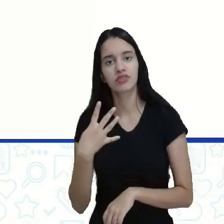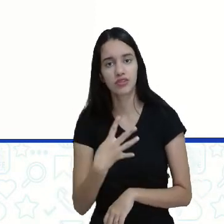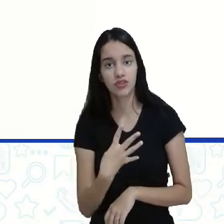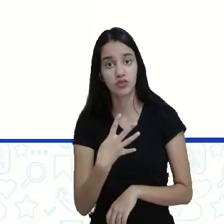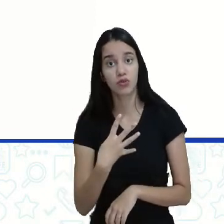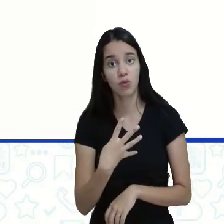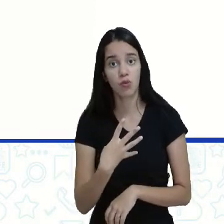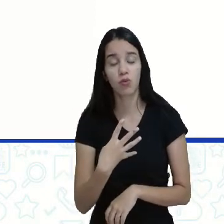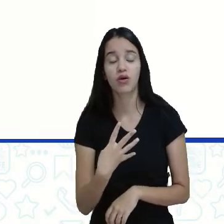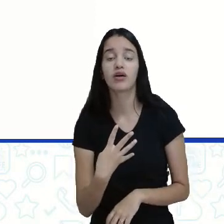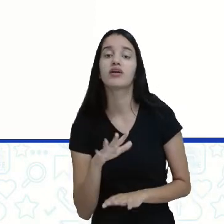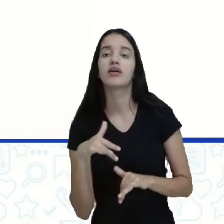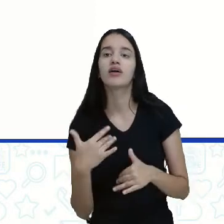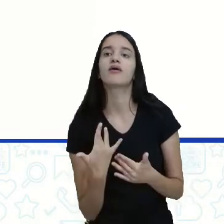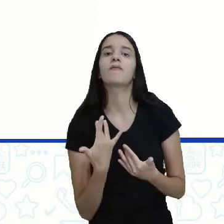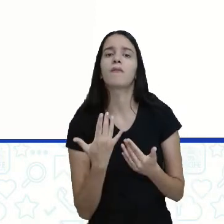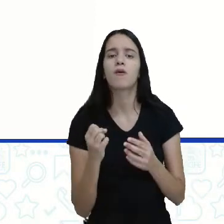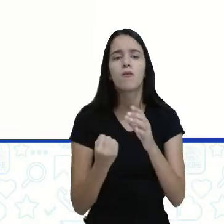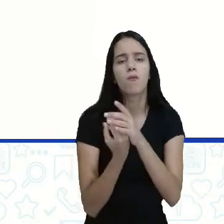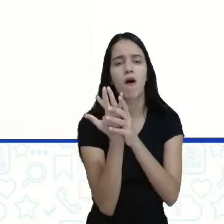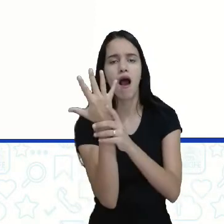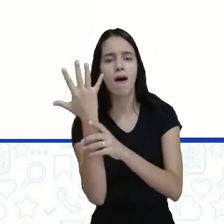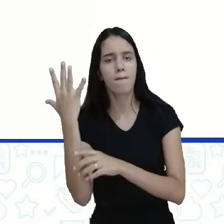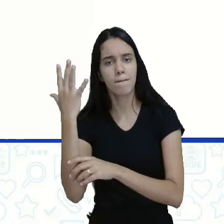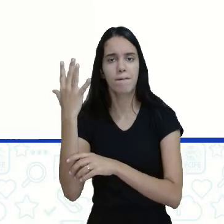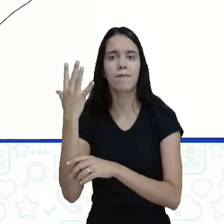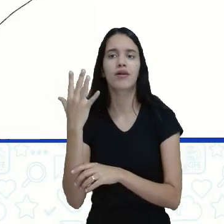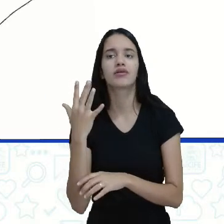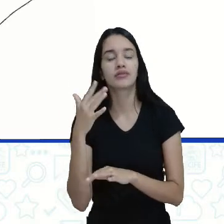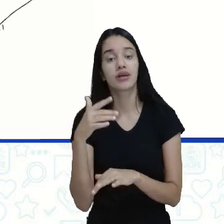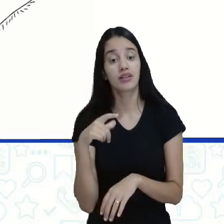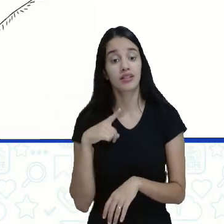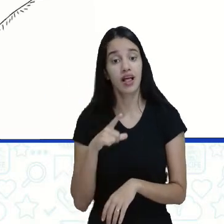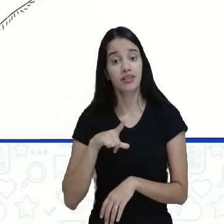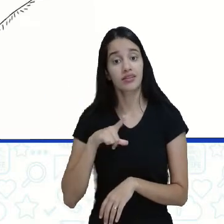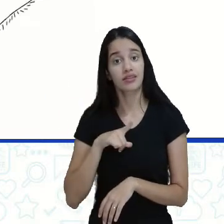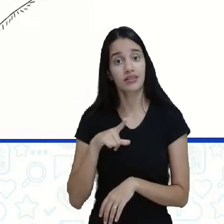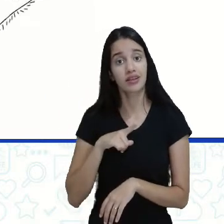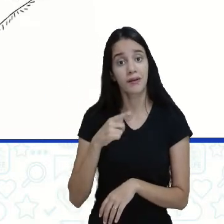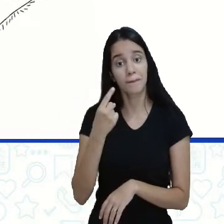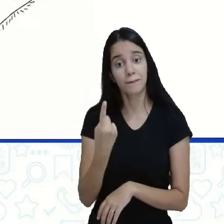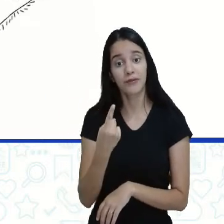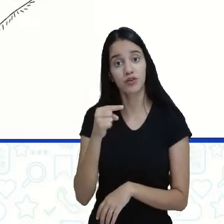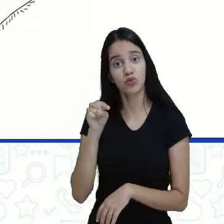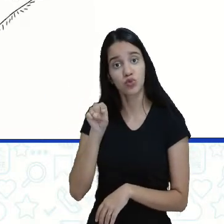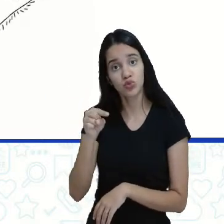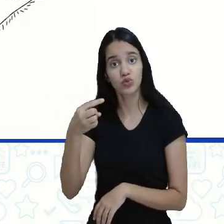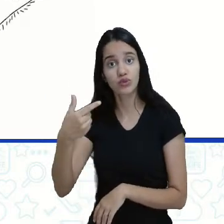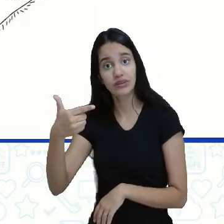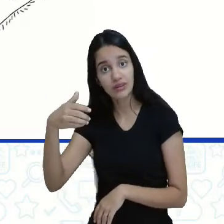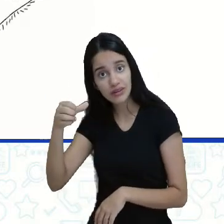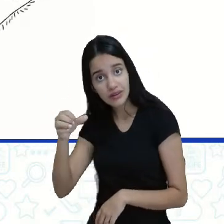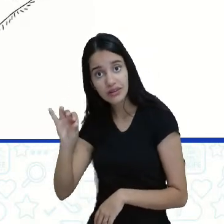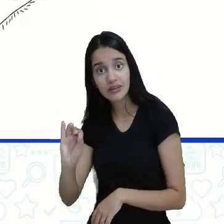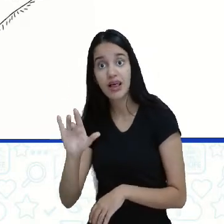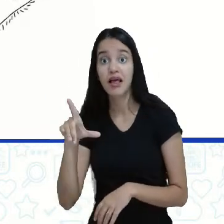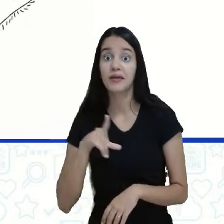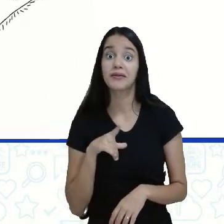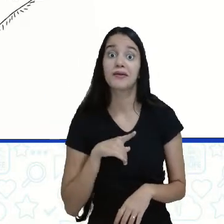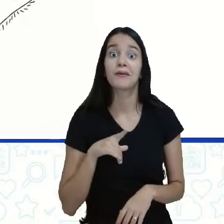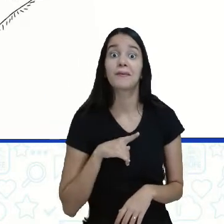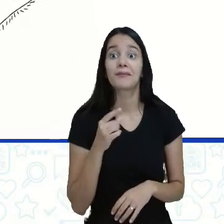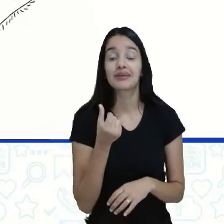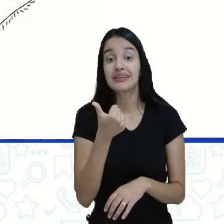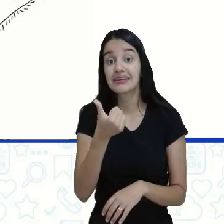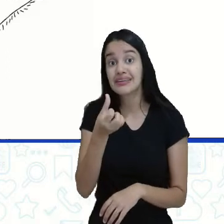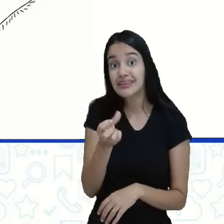Uma planta conhecida como língua de cobra, 1260. E alguns micróbios unicelulares chegam a ter mais de 15 mil